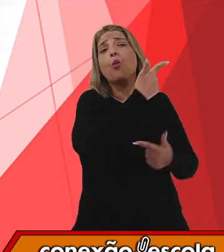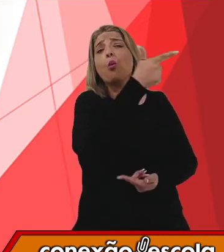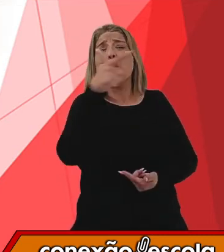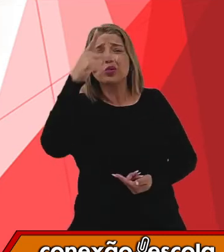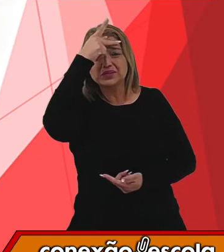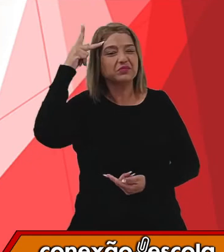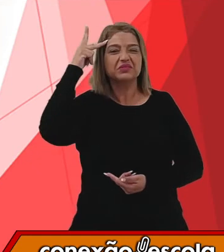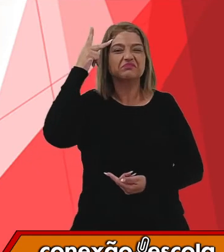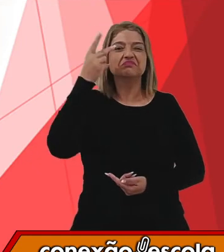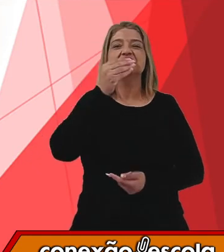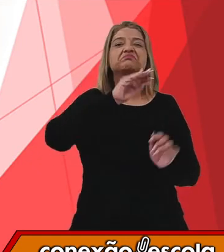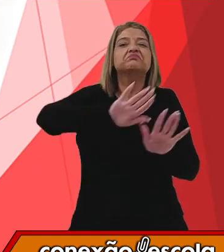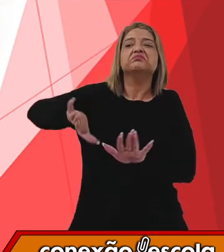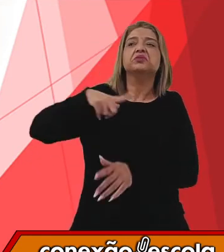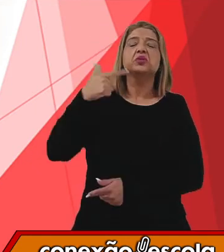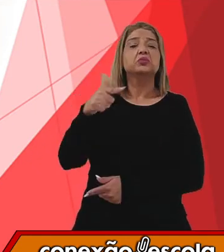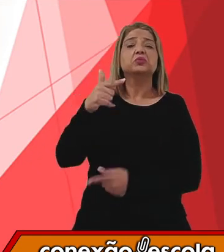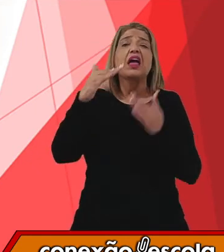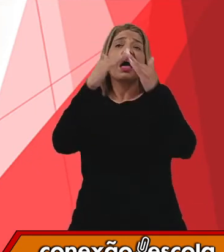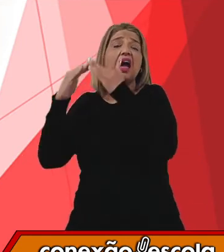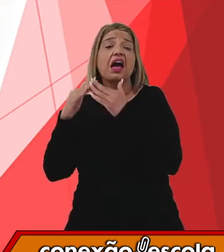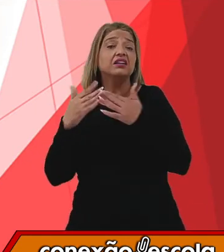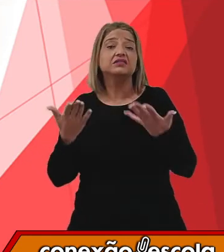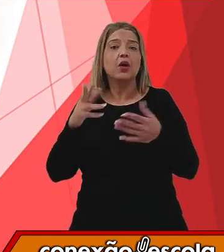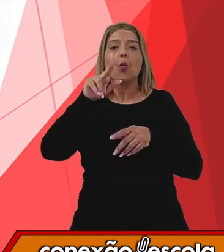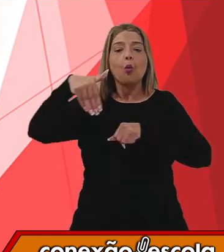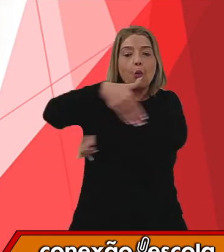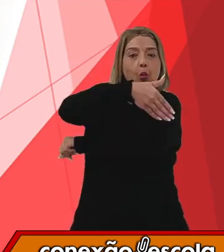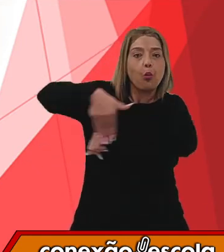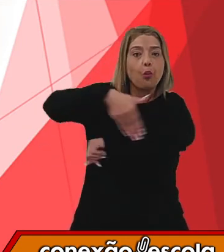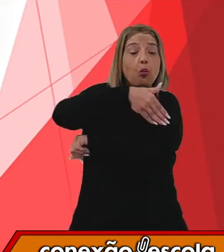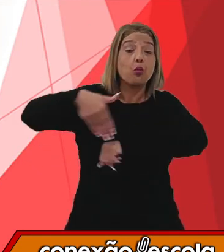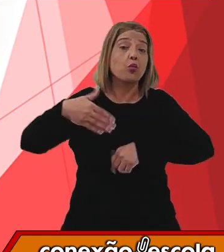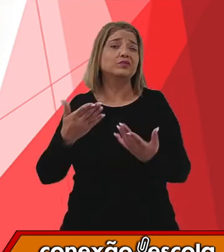assim? Elas ficaram sem lugar para morar ou foram residir em